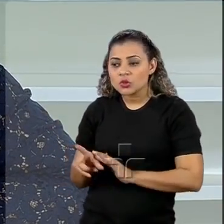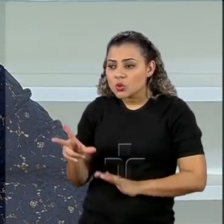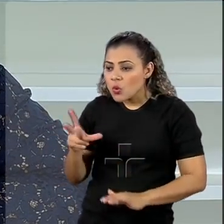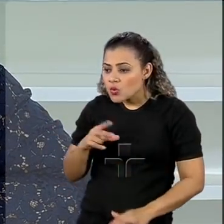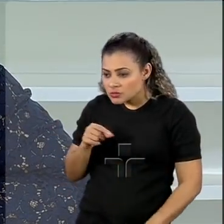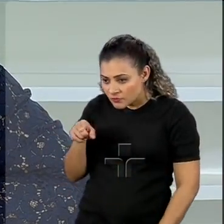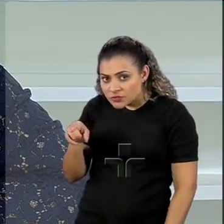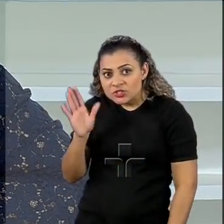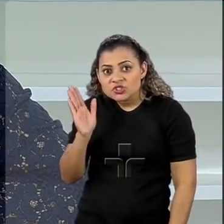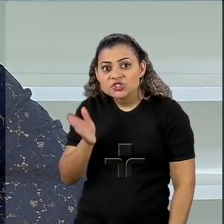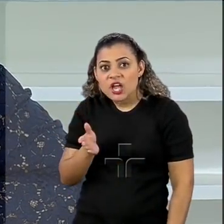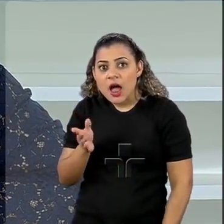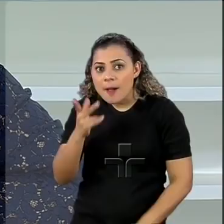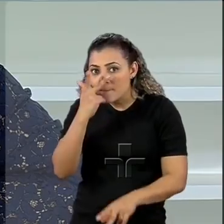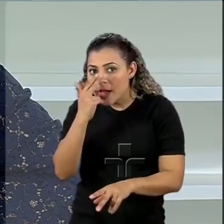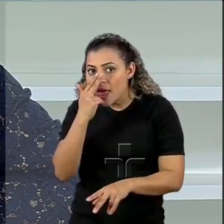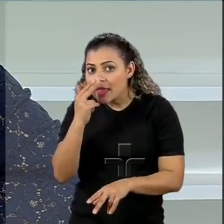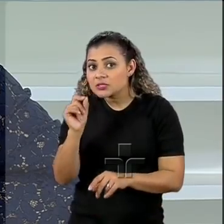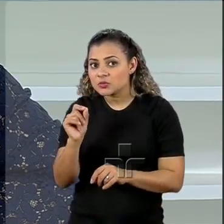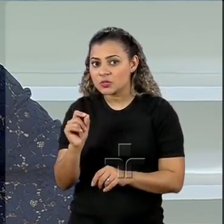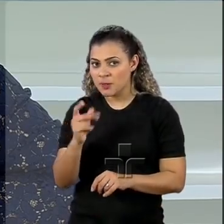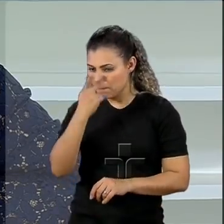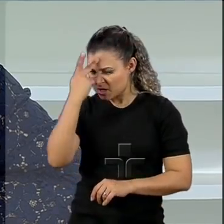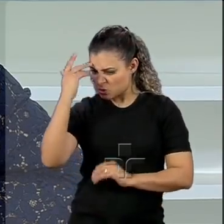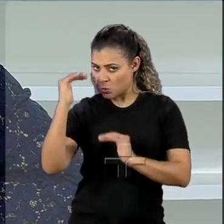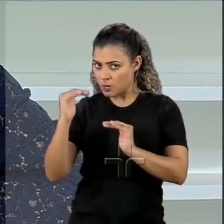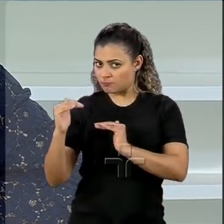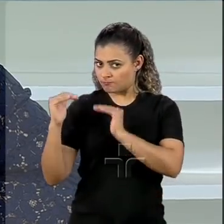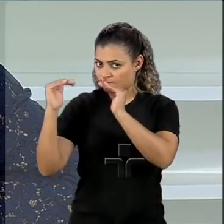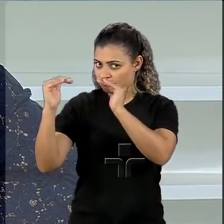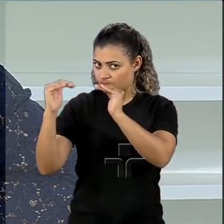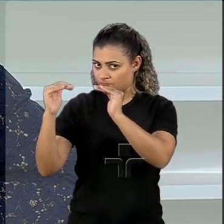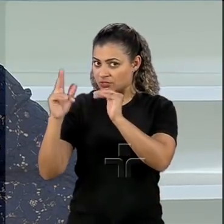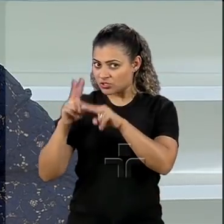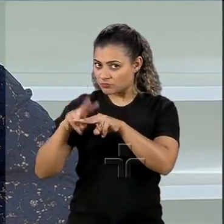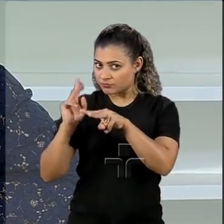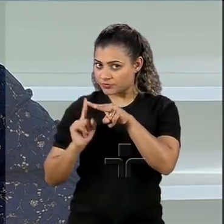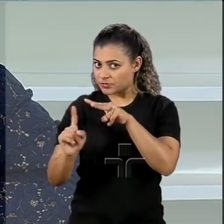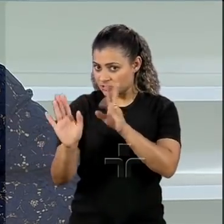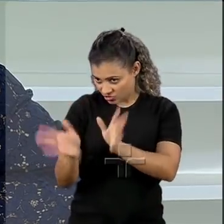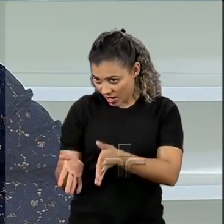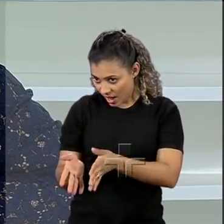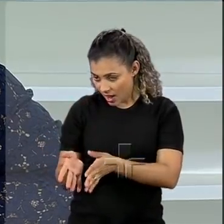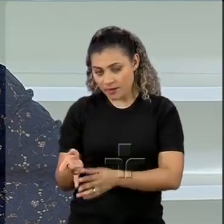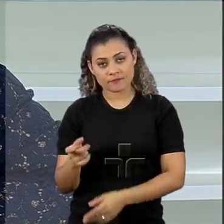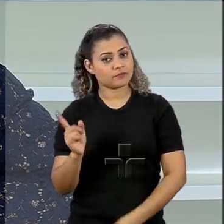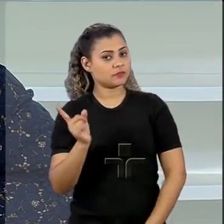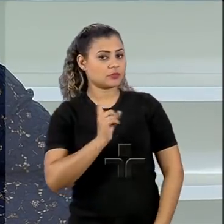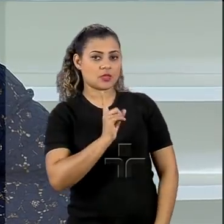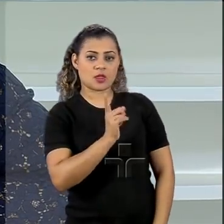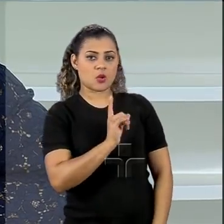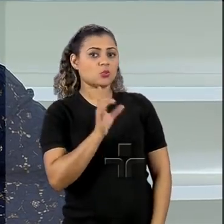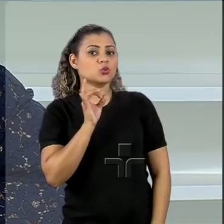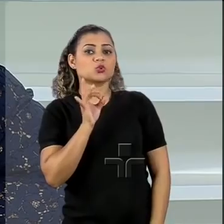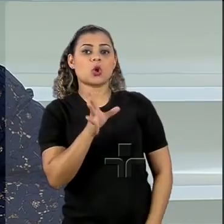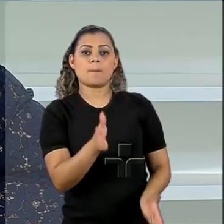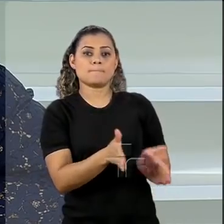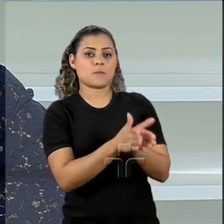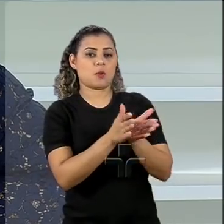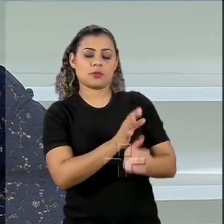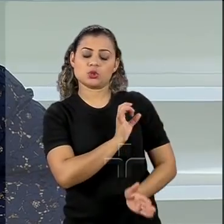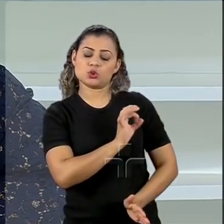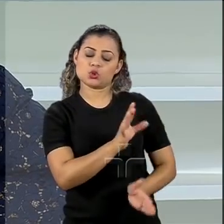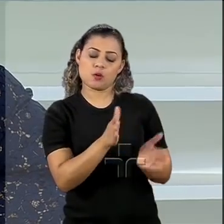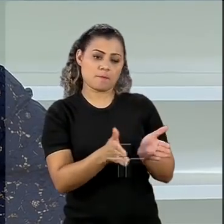tiraram algum colarinho branco? Não, ministro. Só gente pobre